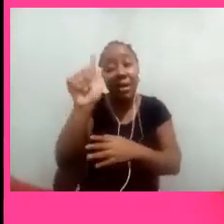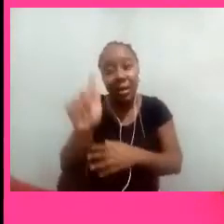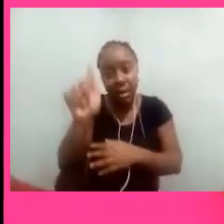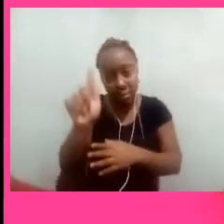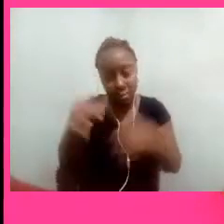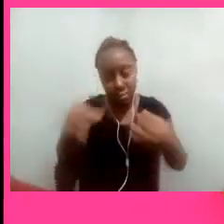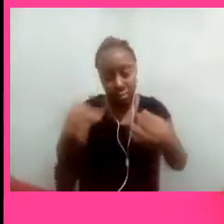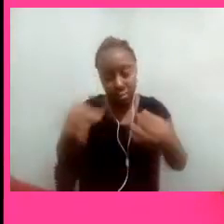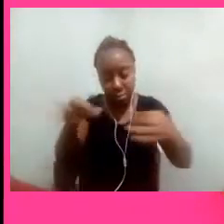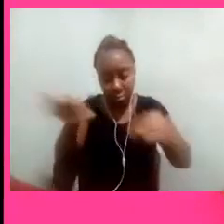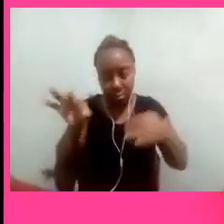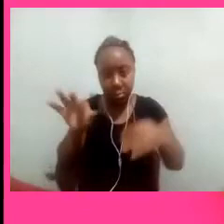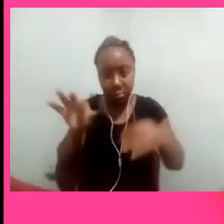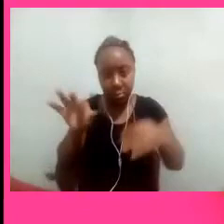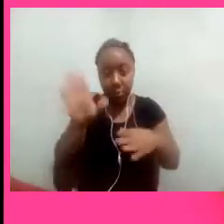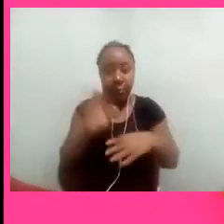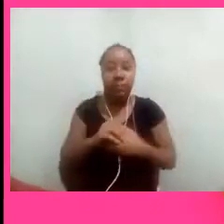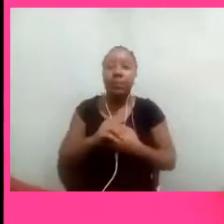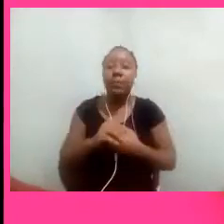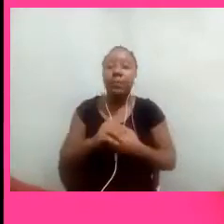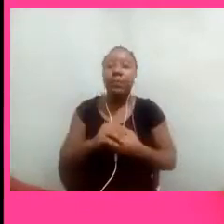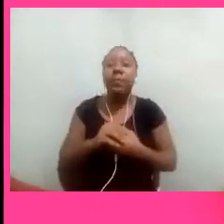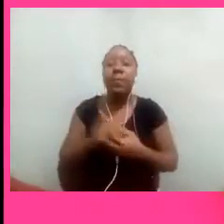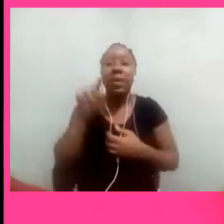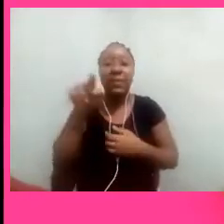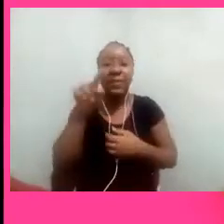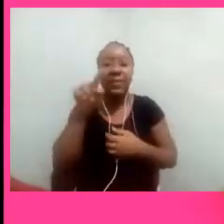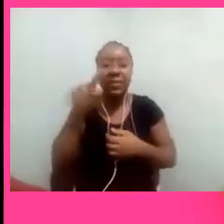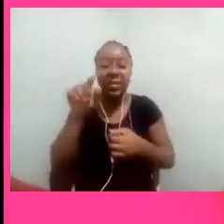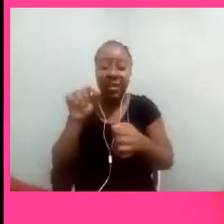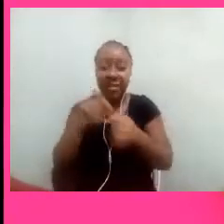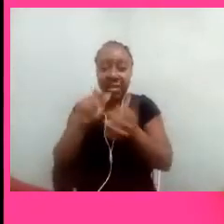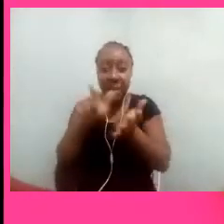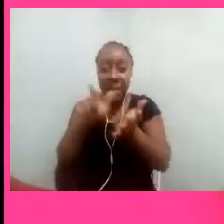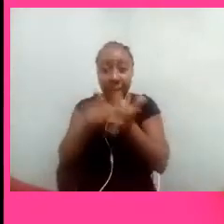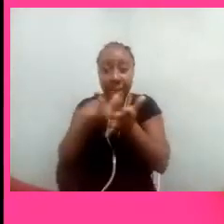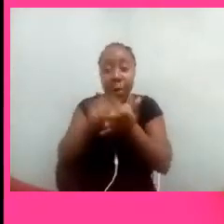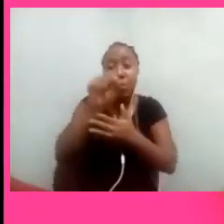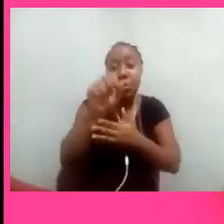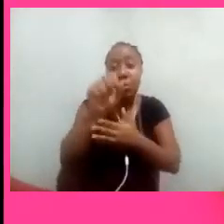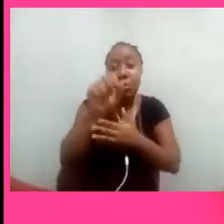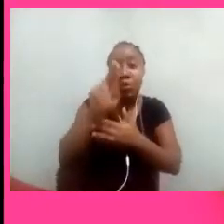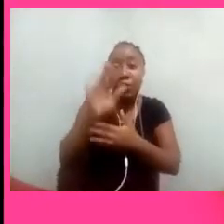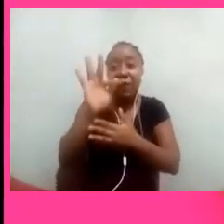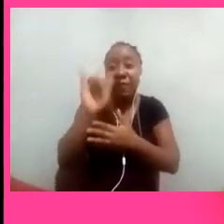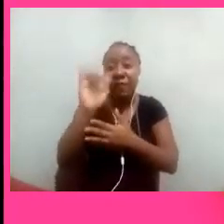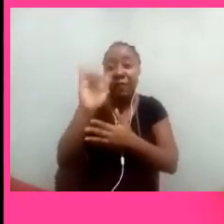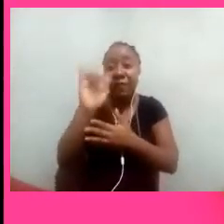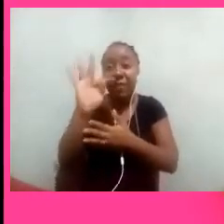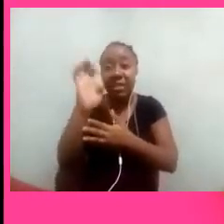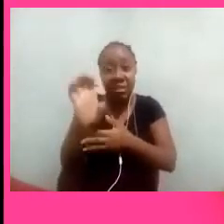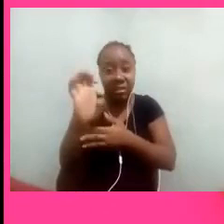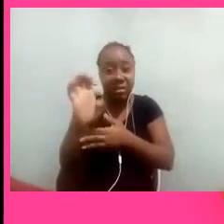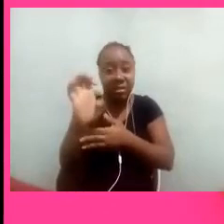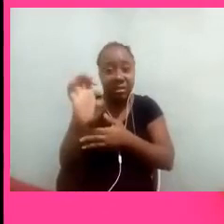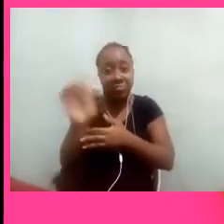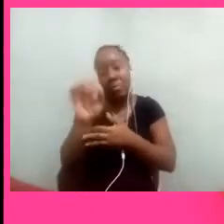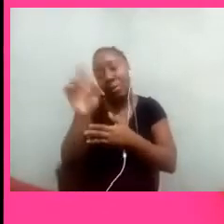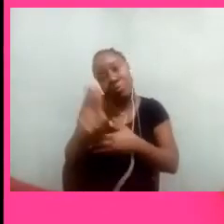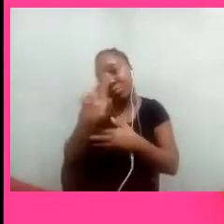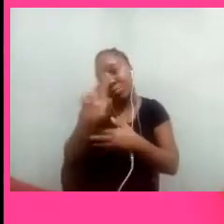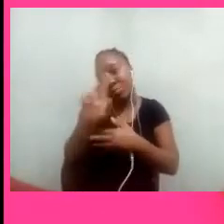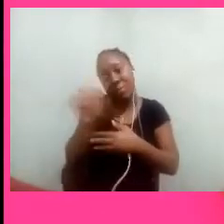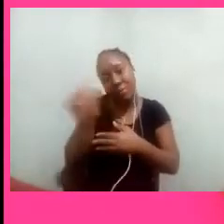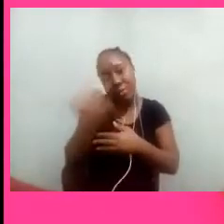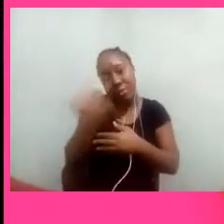E detalhe, né? Não adianta você fazer no papel sulfite. Por quê? O papel sulfite, ele tem uma característica,